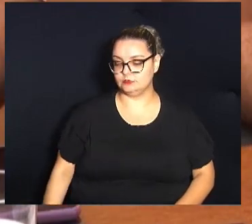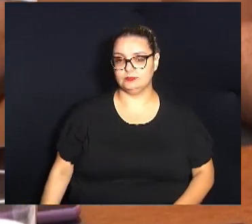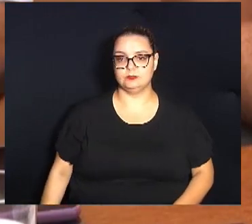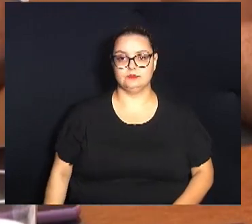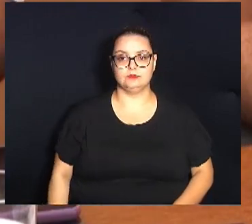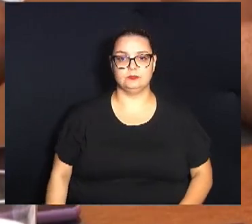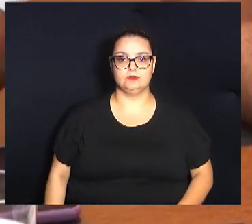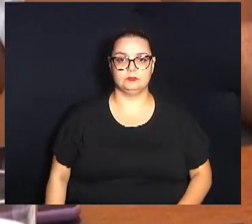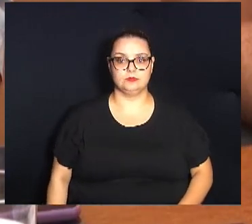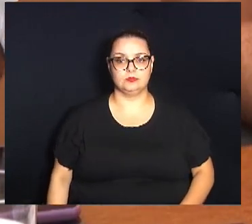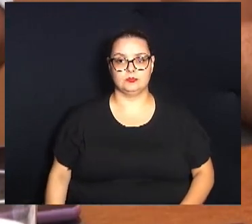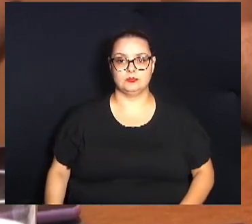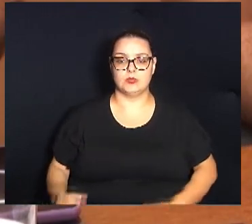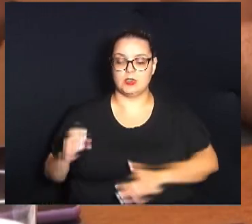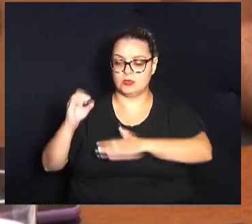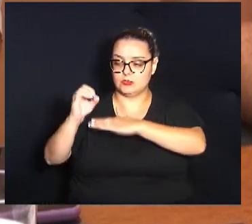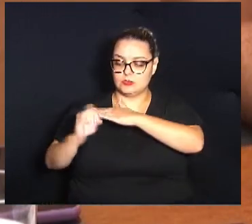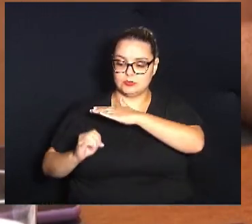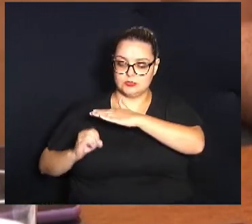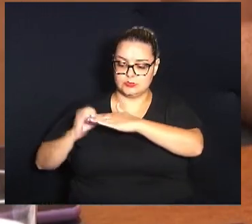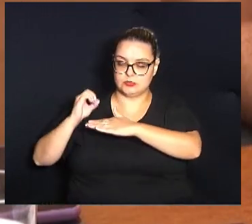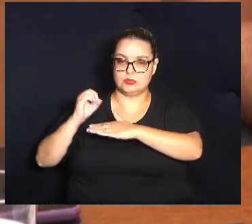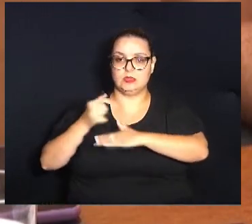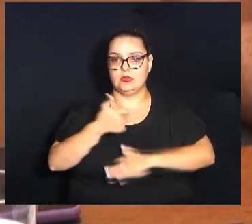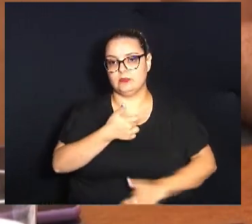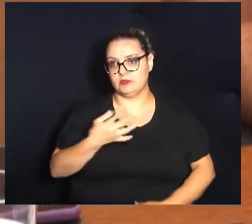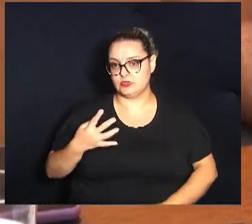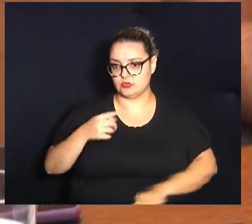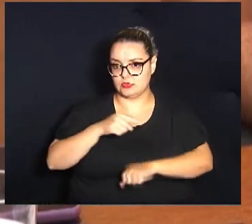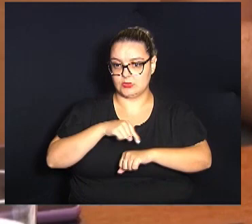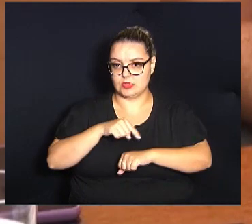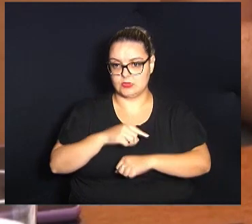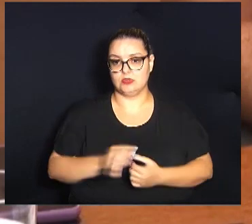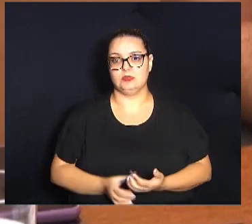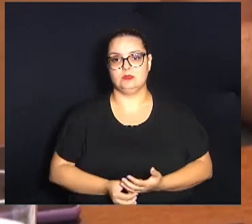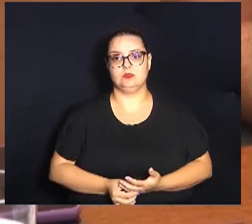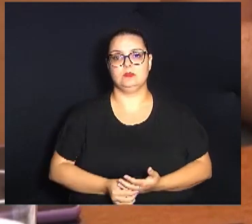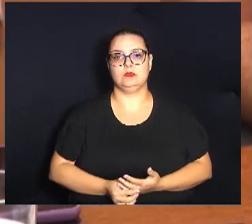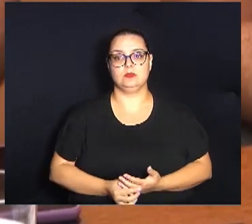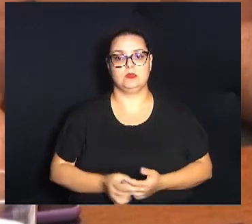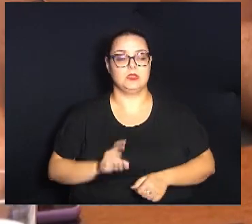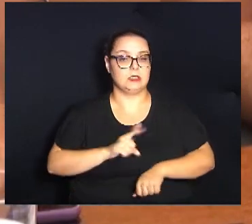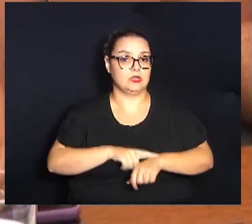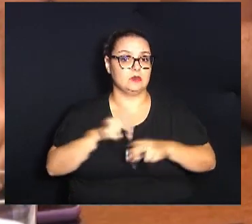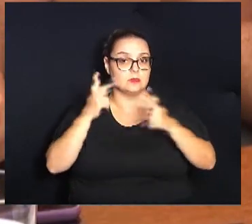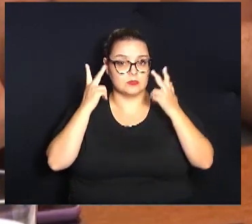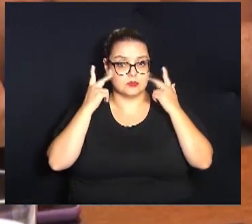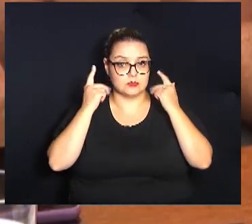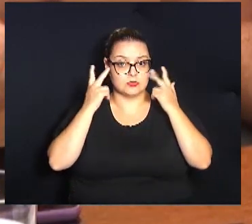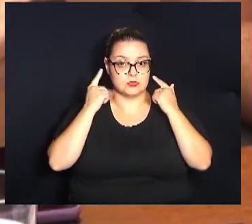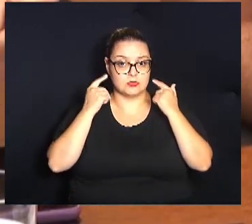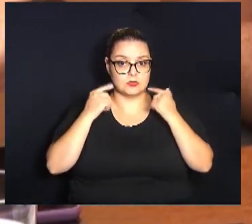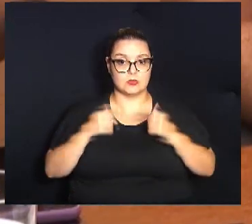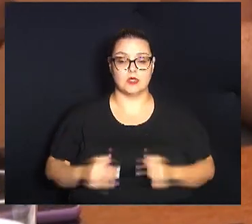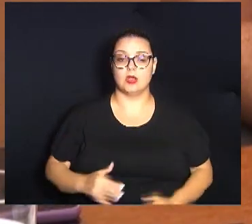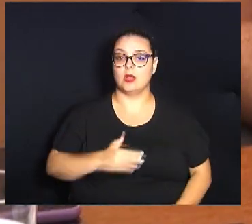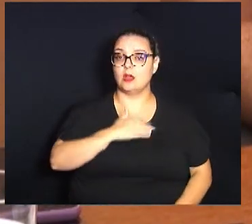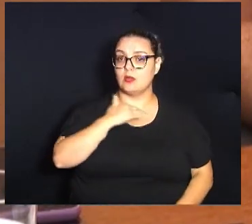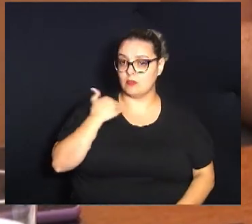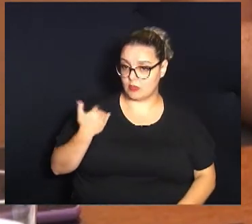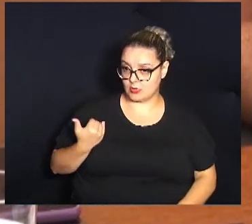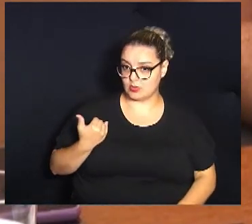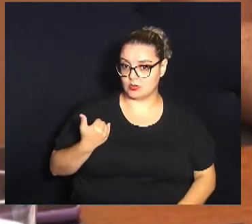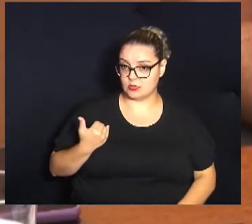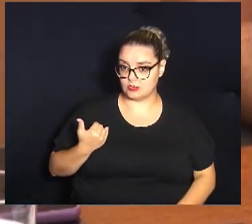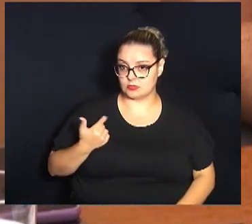em 24 horas em Campinas, em tempos normais, o falecimento são